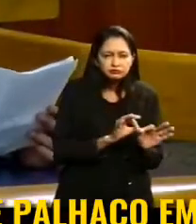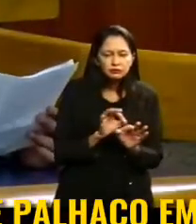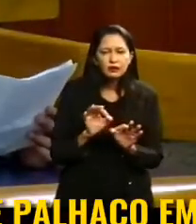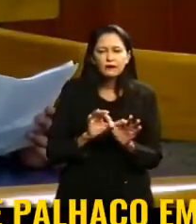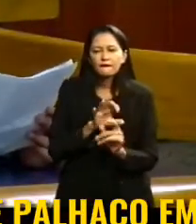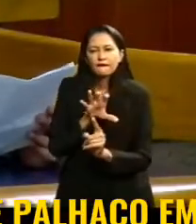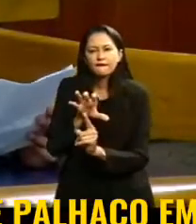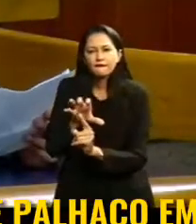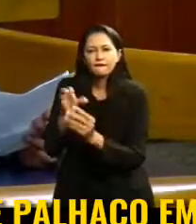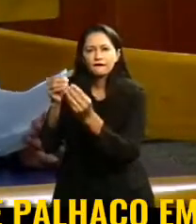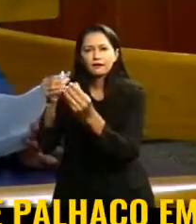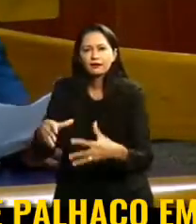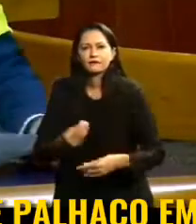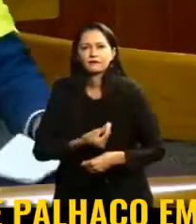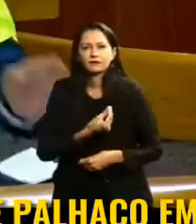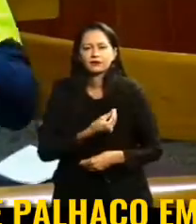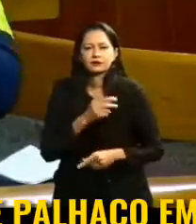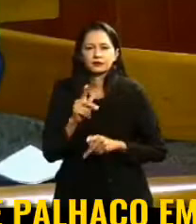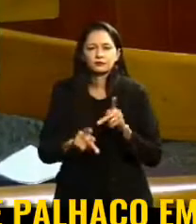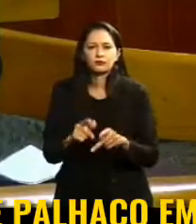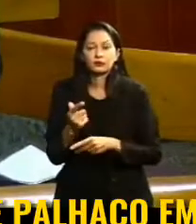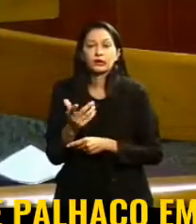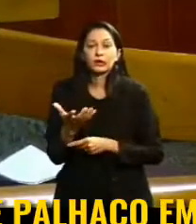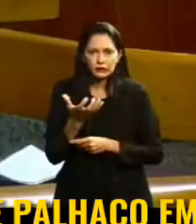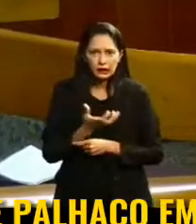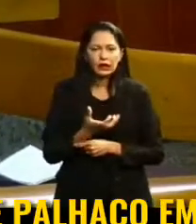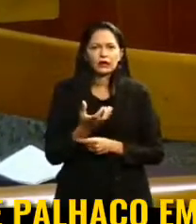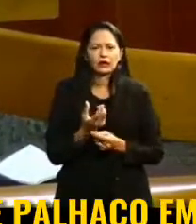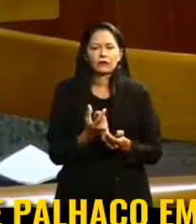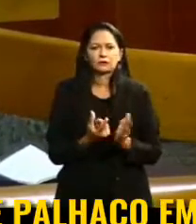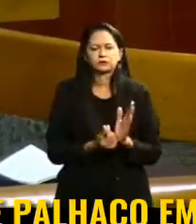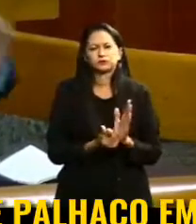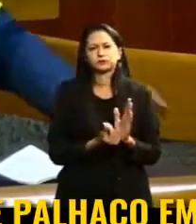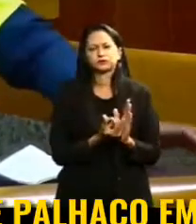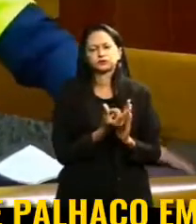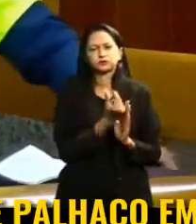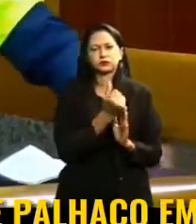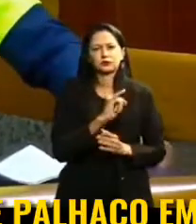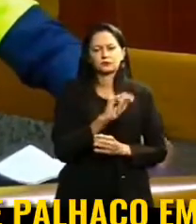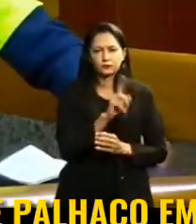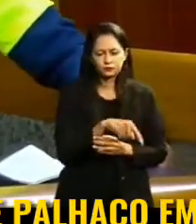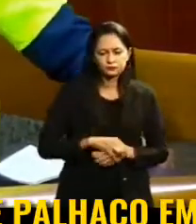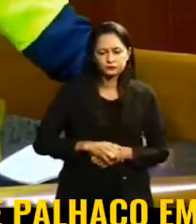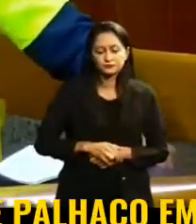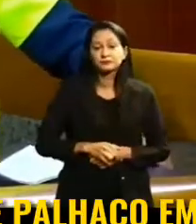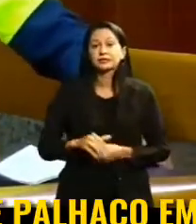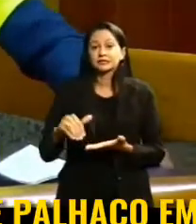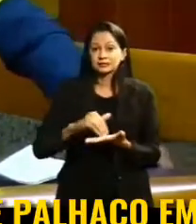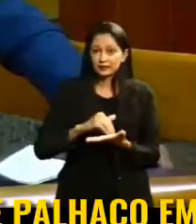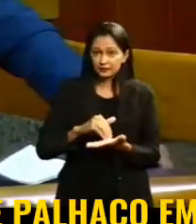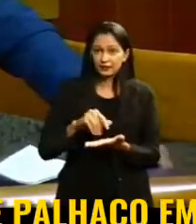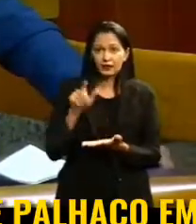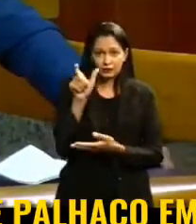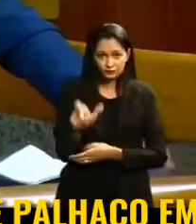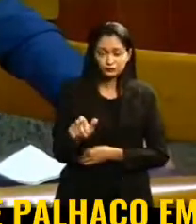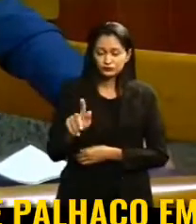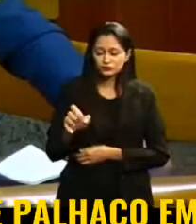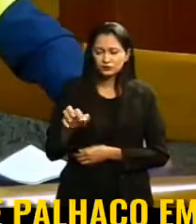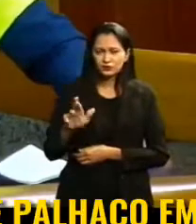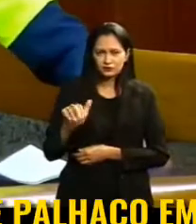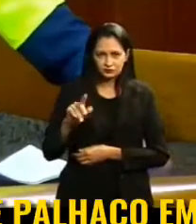goianiense para aumentar a arrecadação. E eu quero pedir para o secretário de finanças, que veio de Brasília,